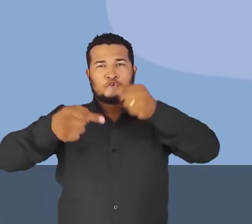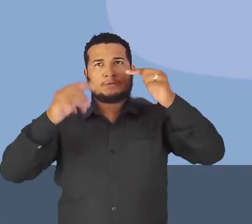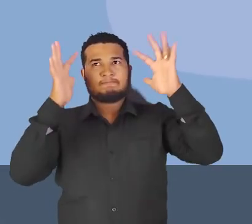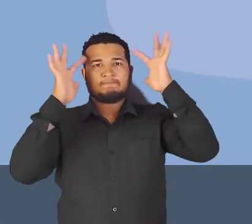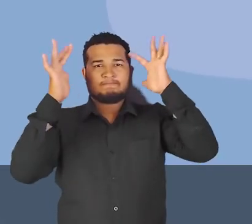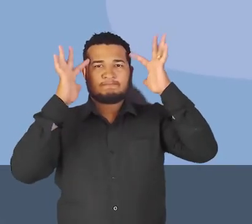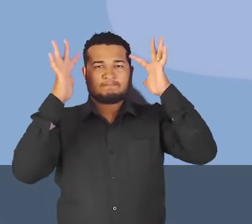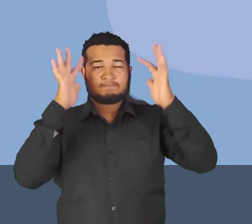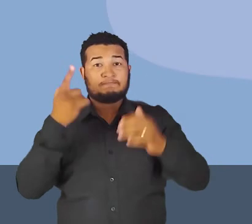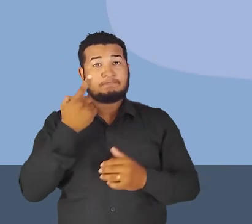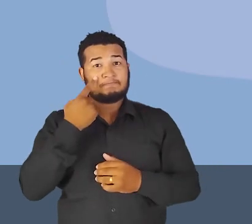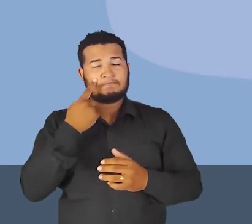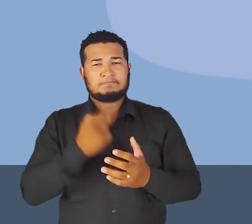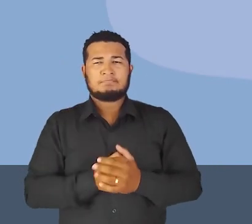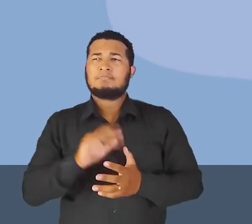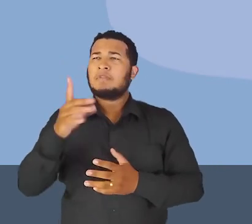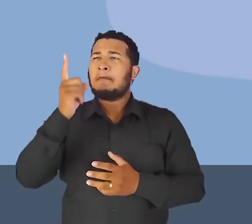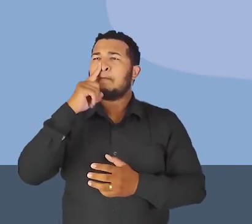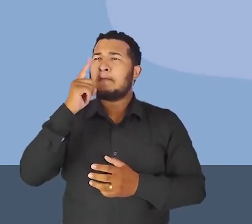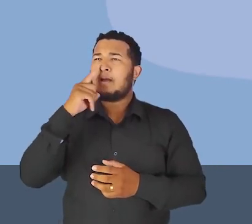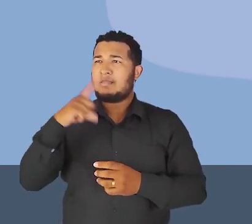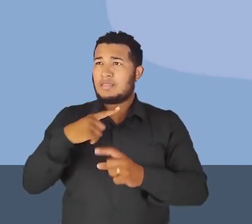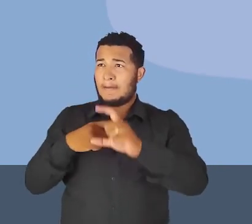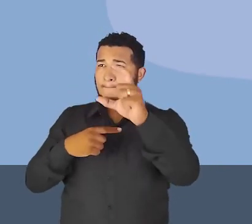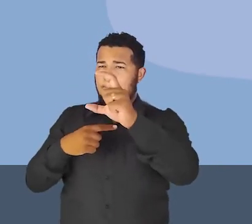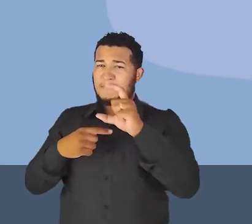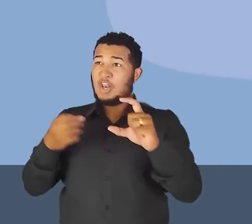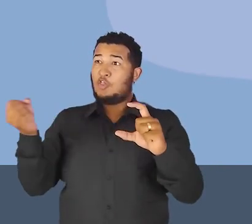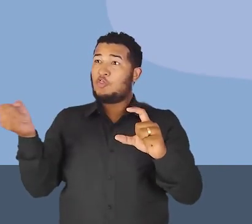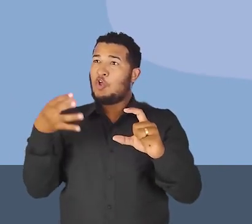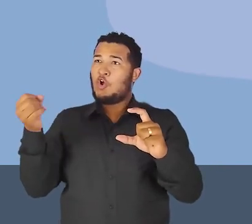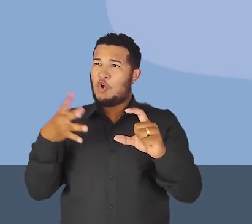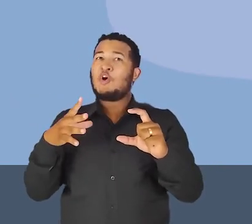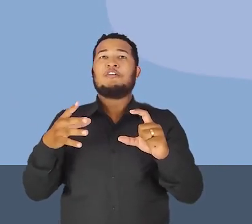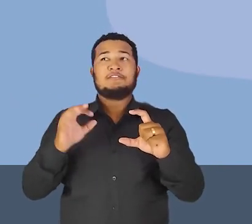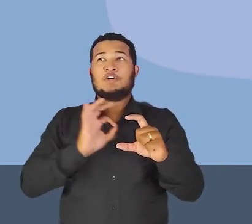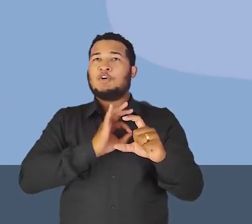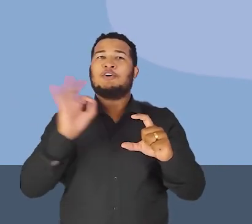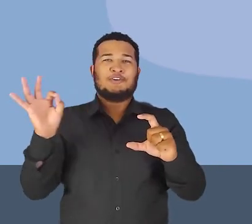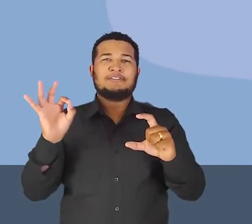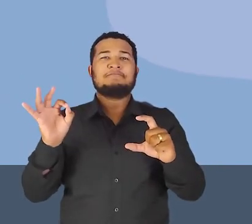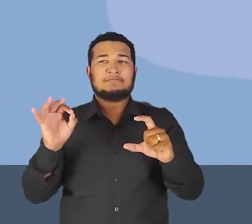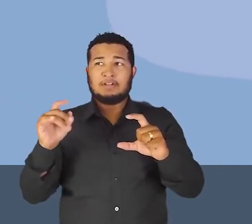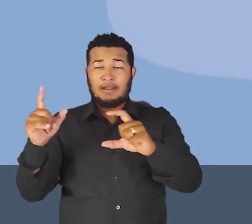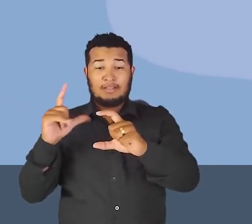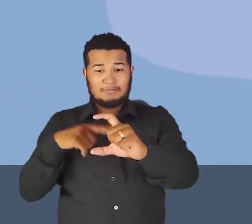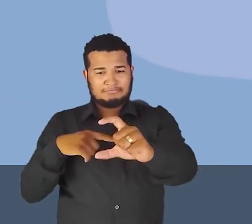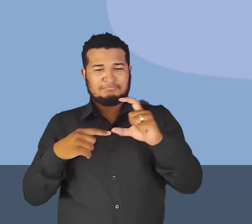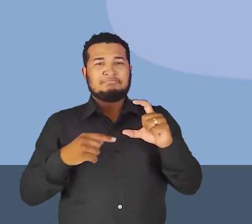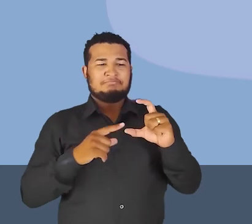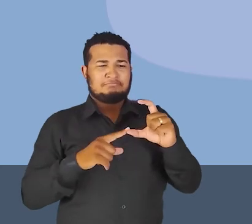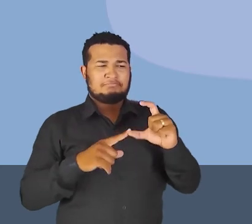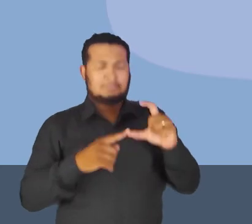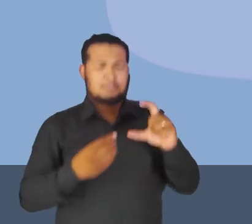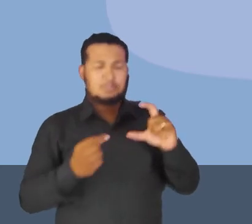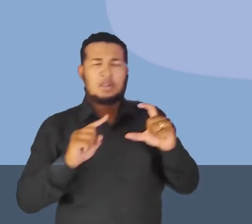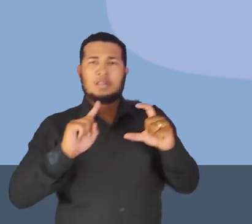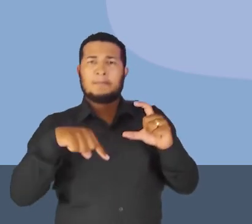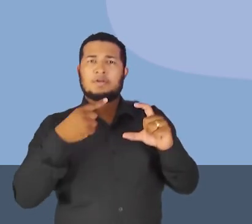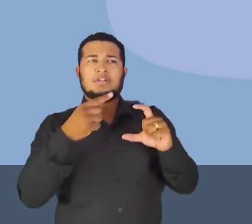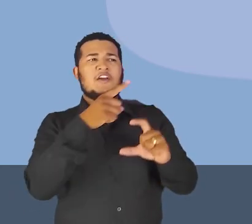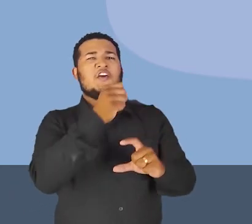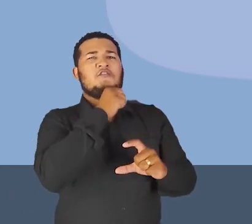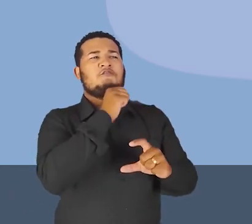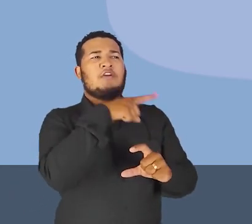Dá uma olhada aí, ó. Papai, o senhor trouxe a pilha nova para o rádio. Ah, sim, toma aqui. E aí, mas o que eu faço